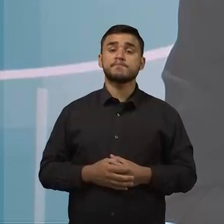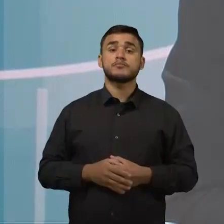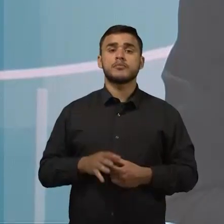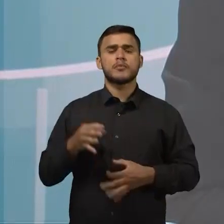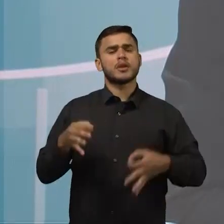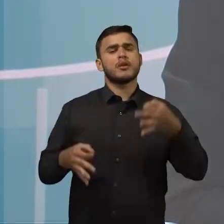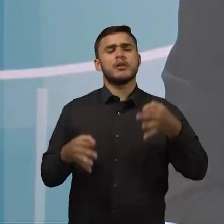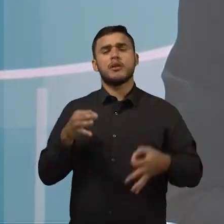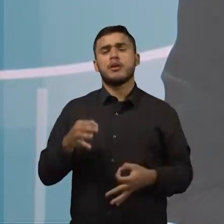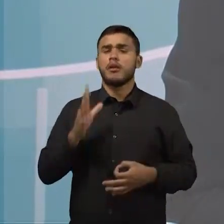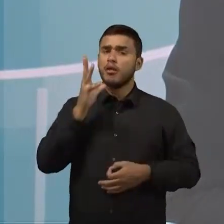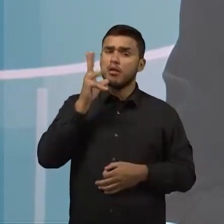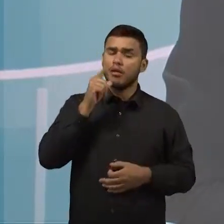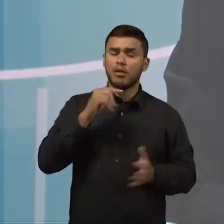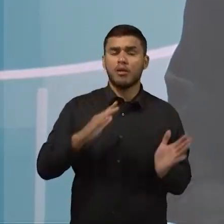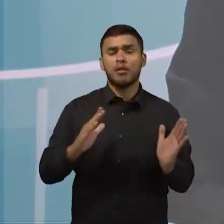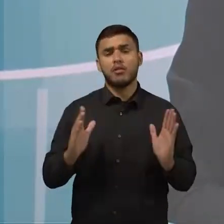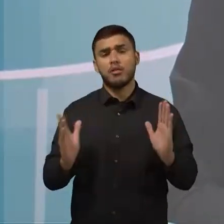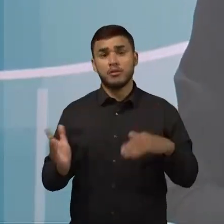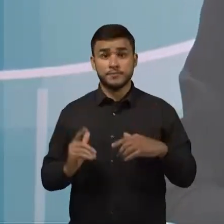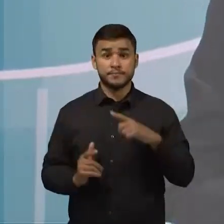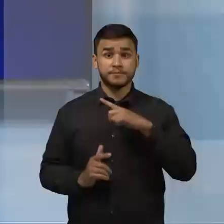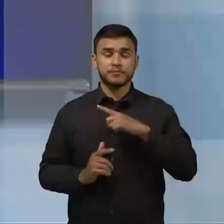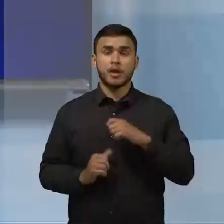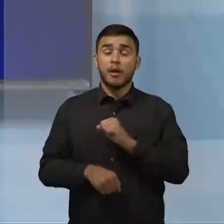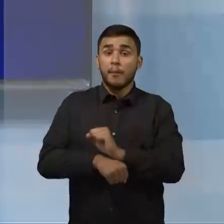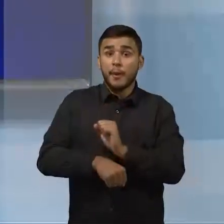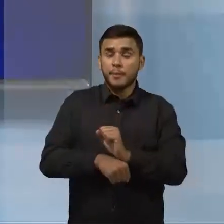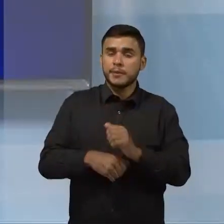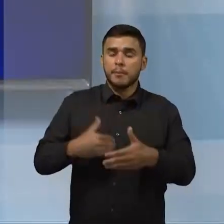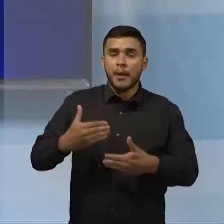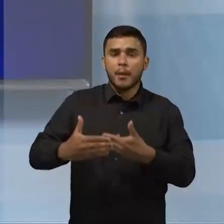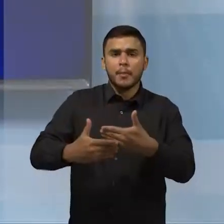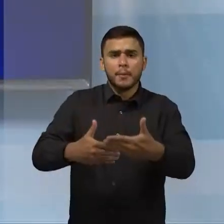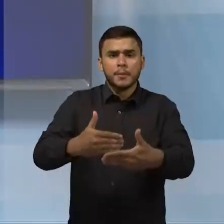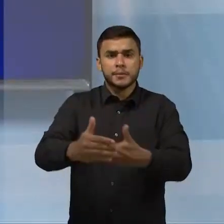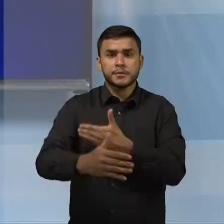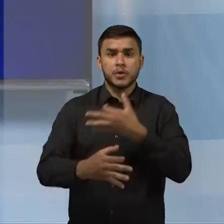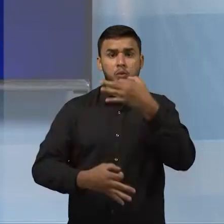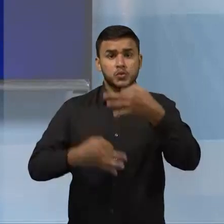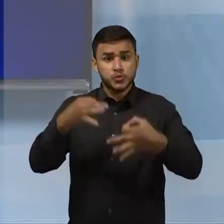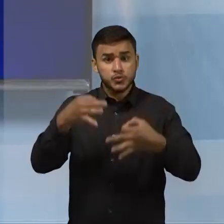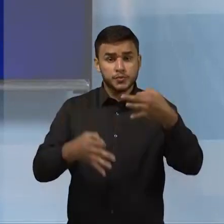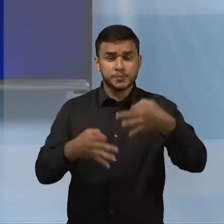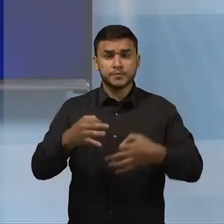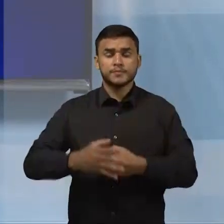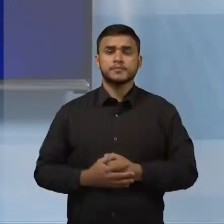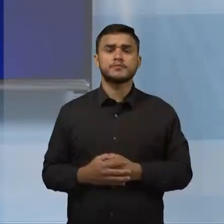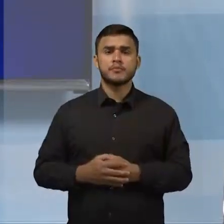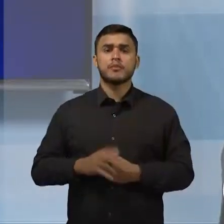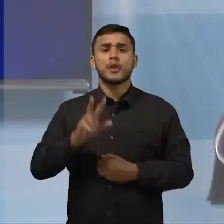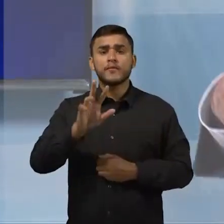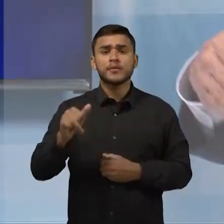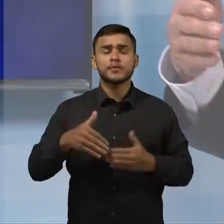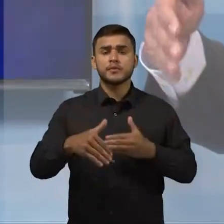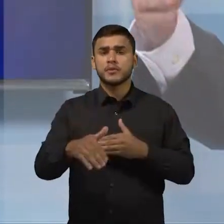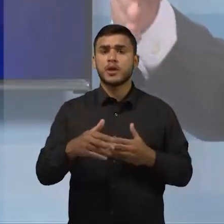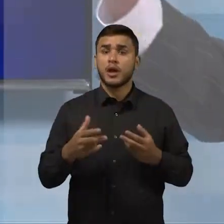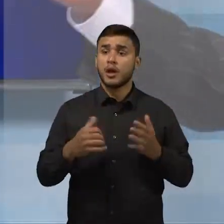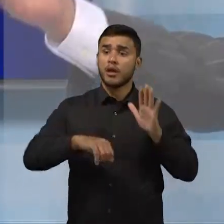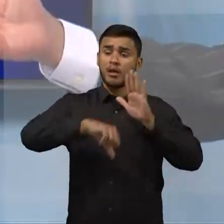é muito morosa, é muito lenta, e esperar o trânsito em julgado faria com que os